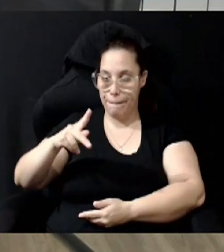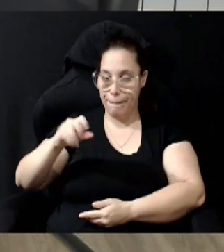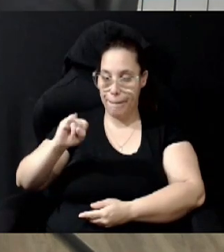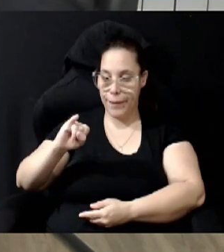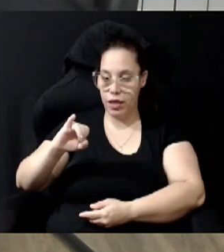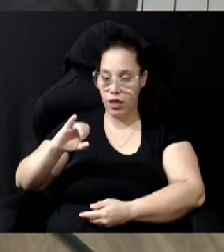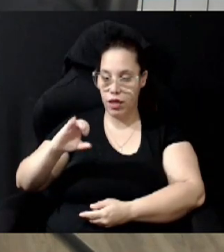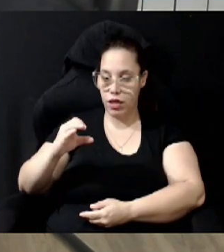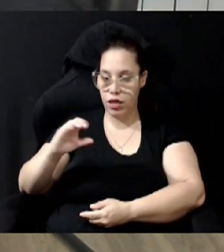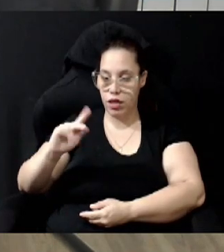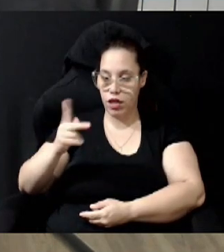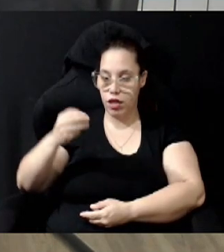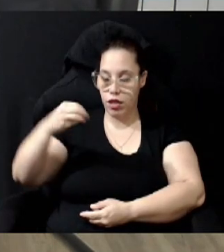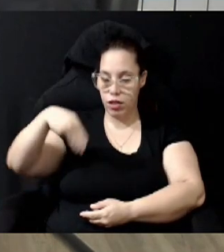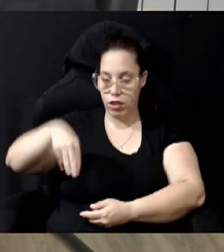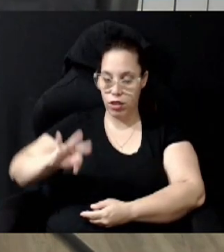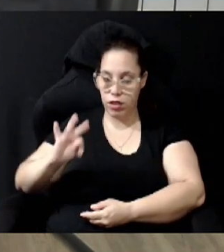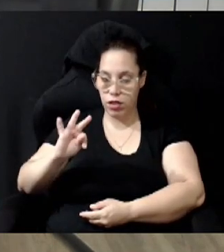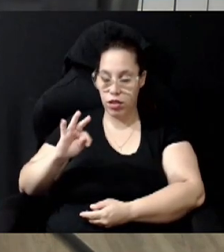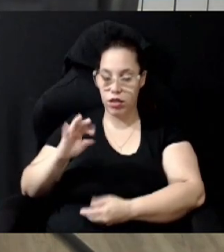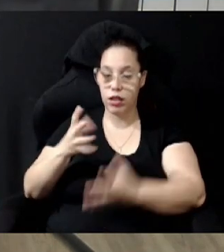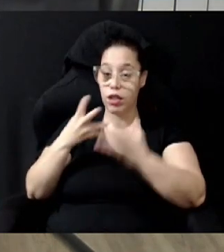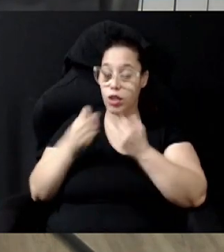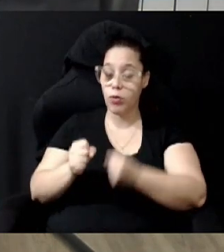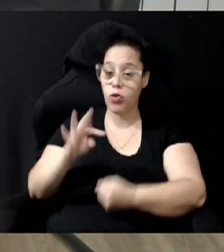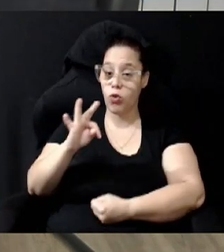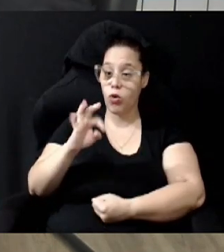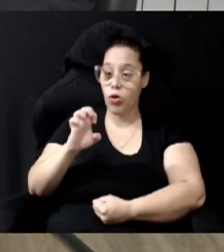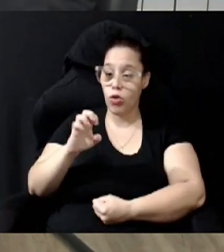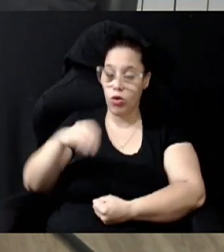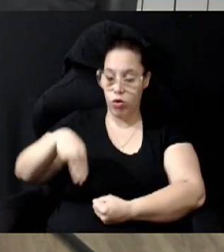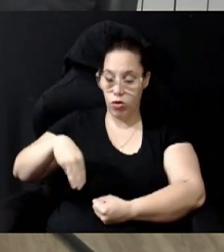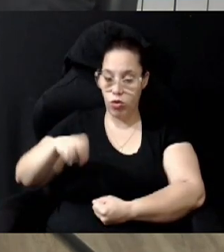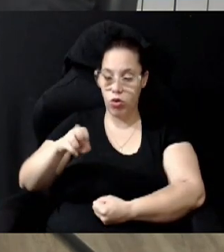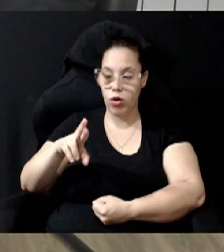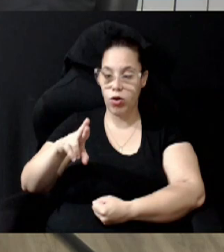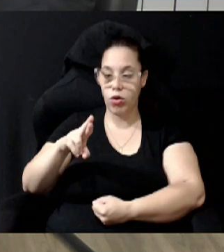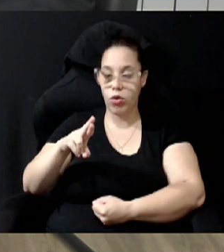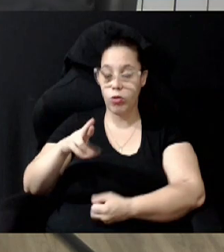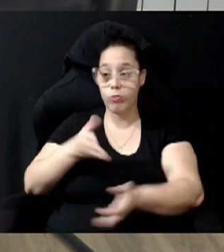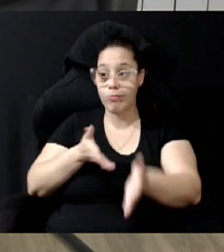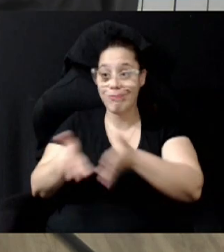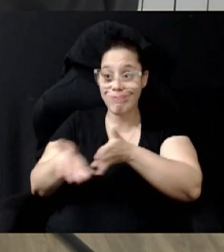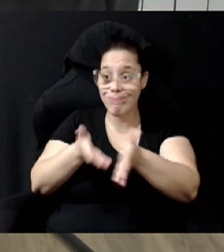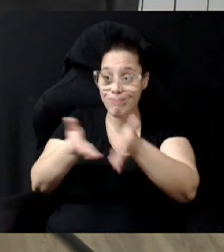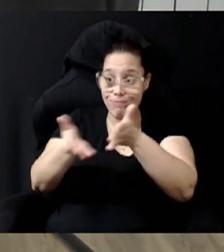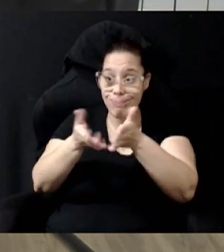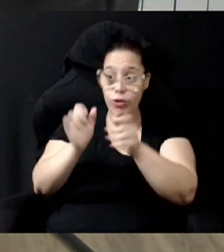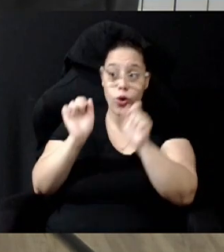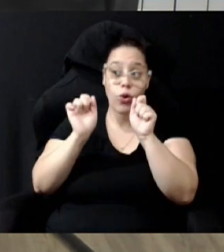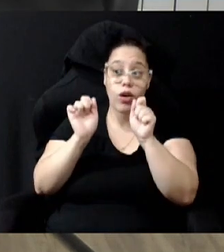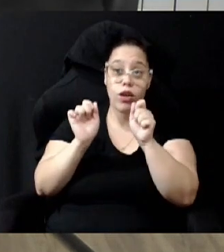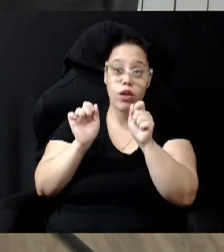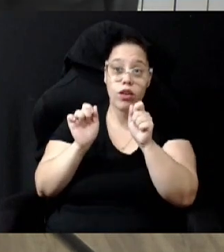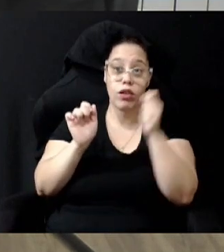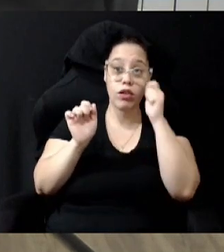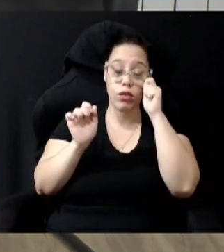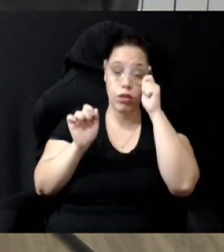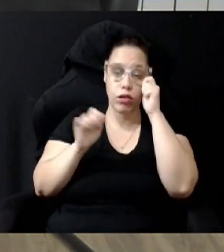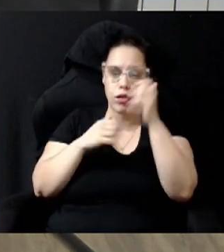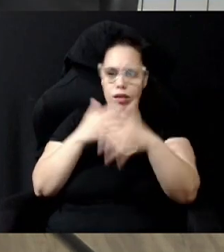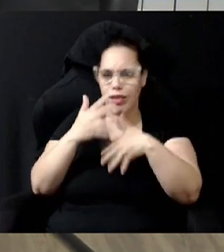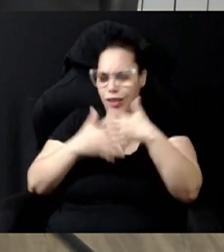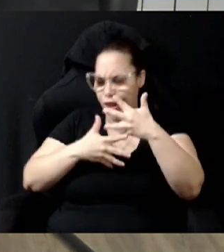aconteceu, assumiu o Temer, que colocou em curso, né, o quê? Tudo isso, grande tensão no país, Lava